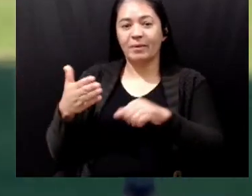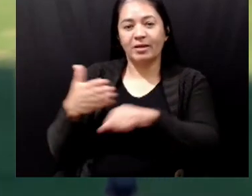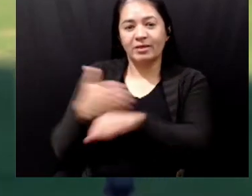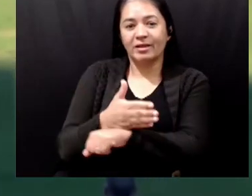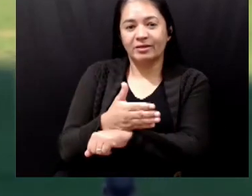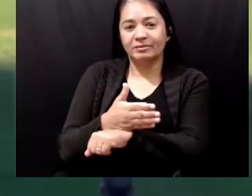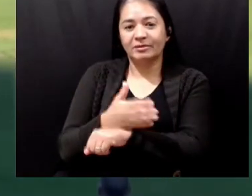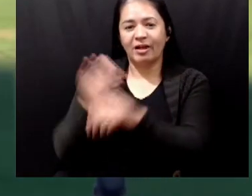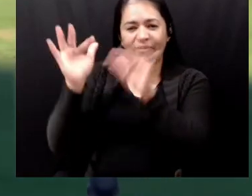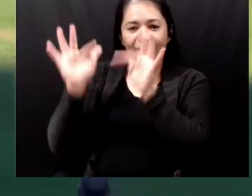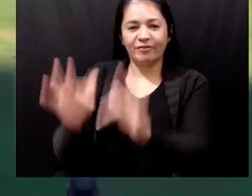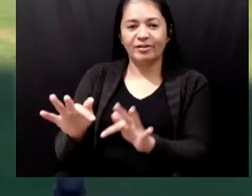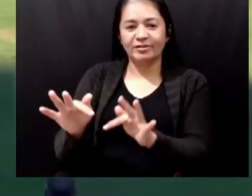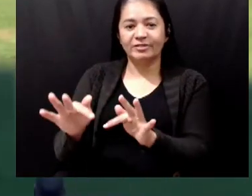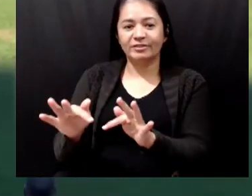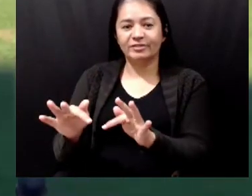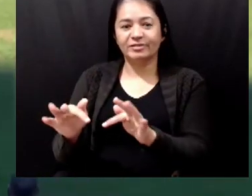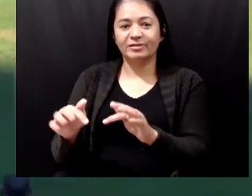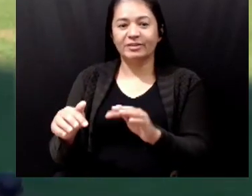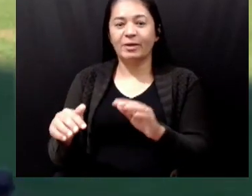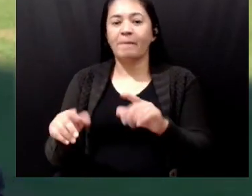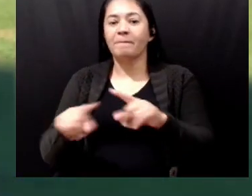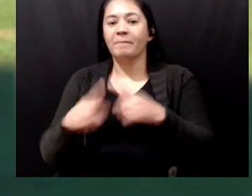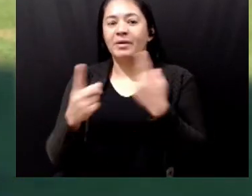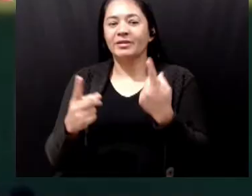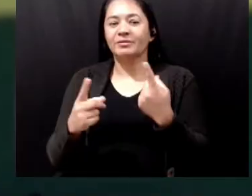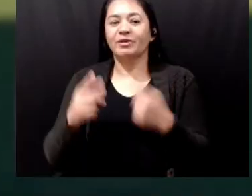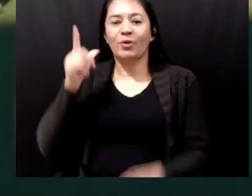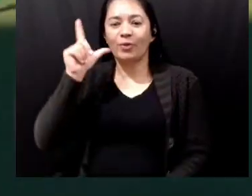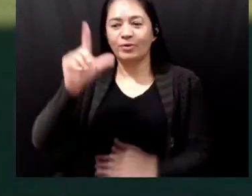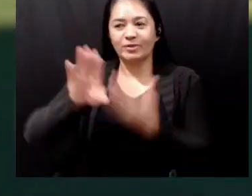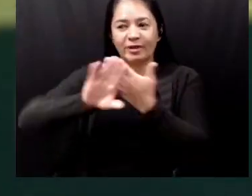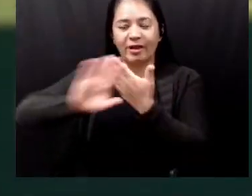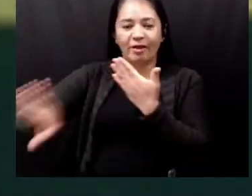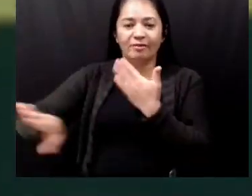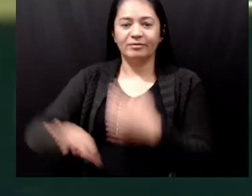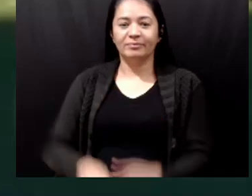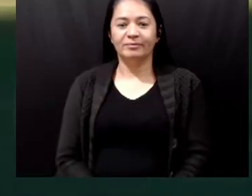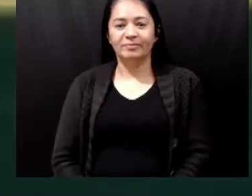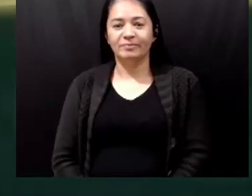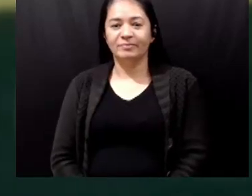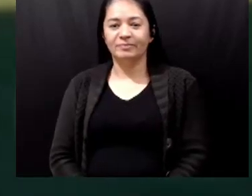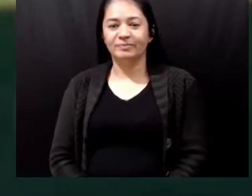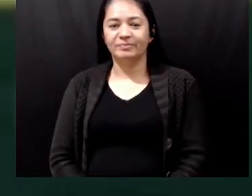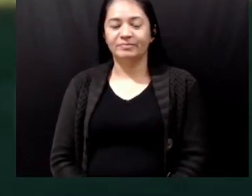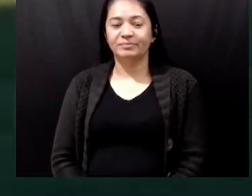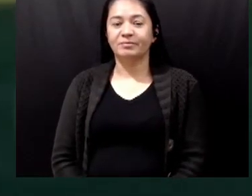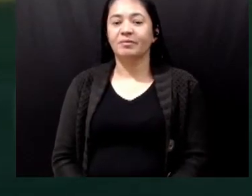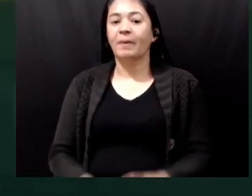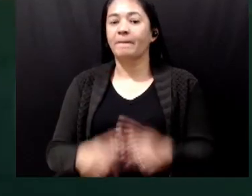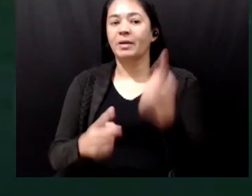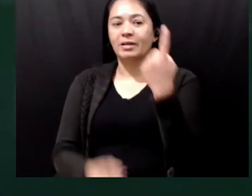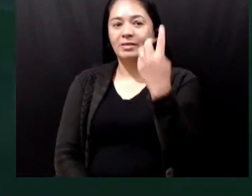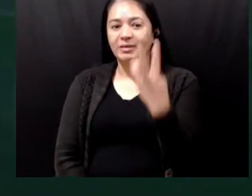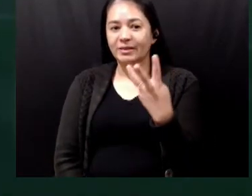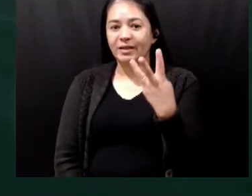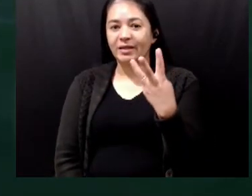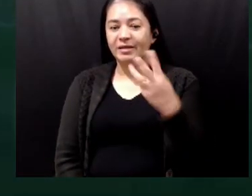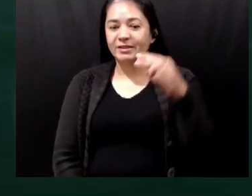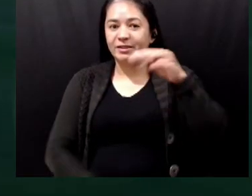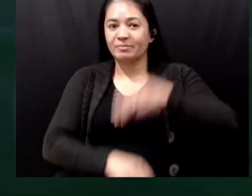a zaga bugrina conseguir afastar. Somente aos 13 minutos, o Guarani conseguiu passar